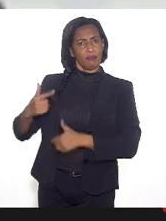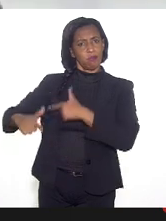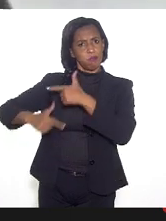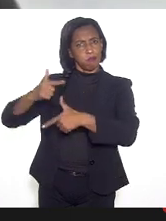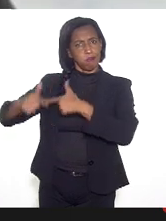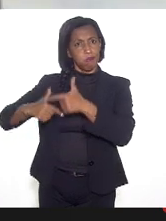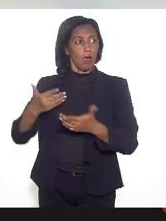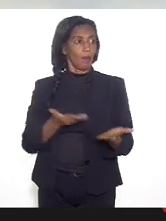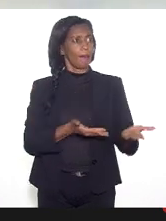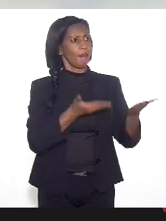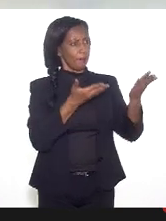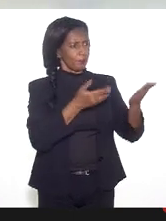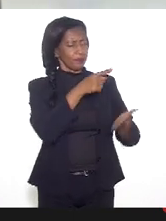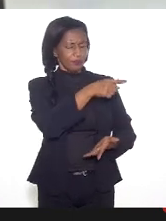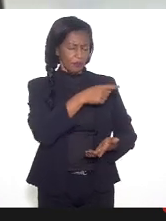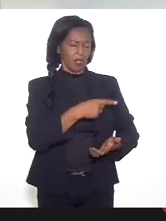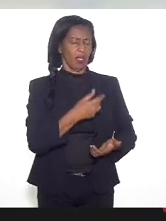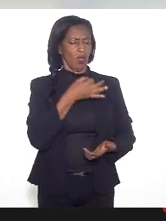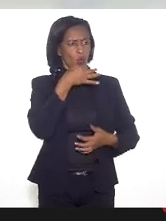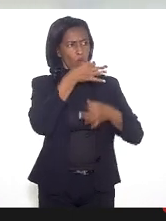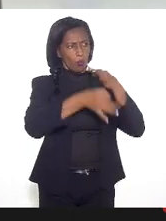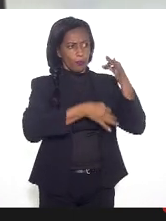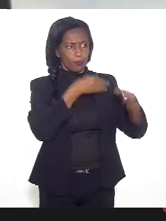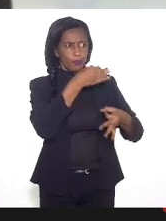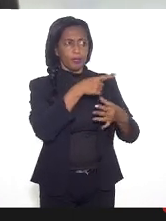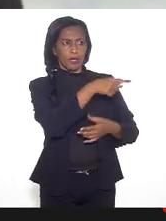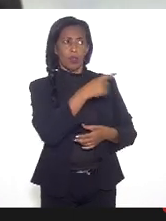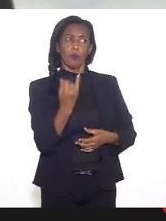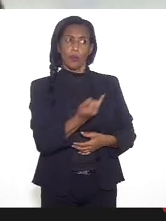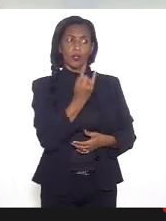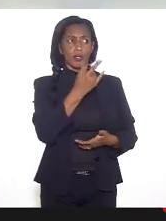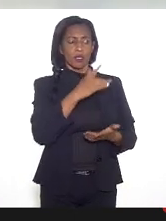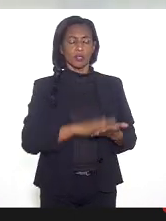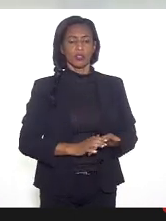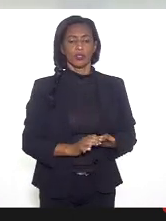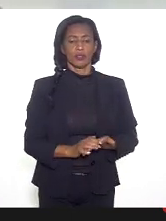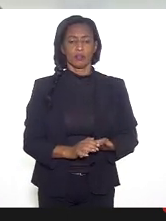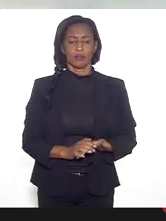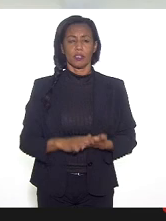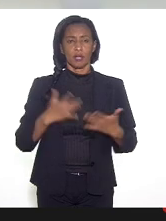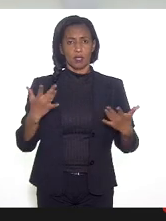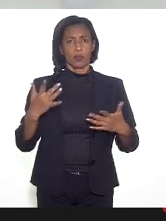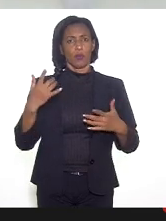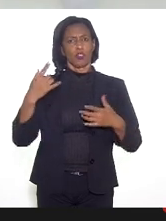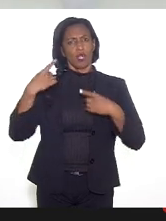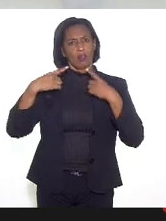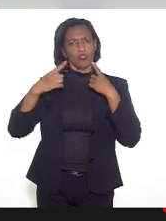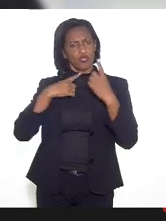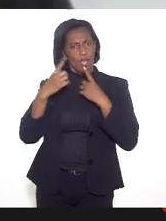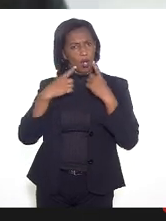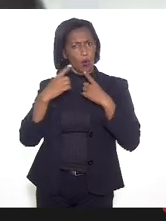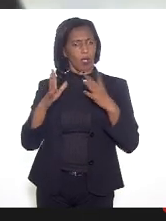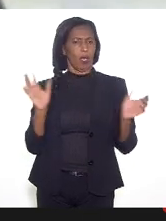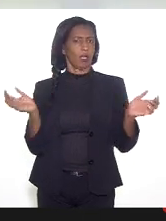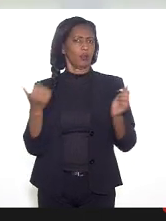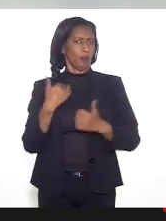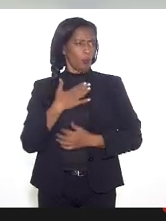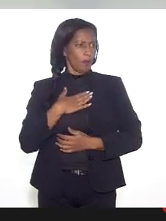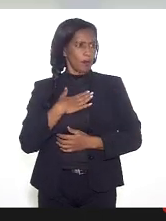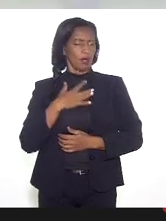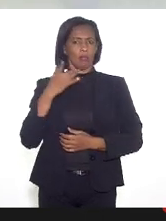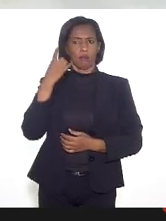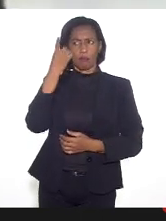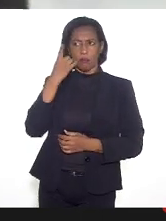Mas, Vossa Excelência, traz aqui um assunto importante, que foi dialogado anteriormente por mim e pela deputada Marta